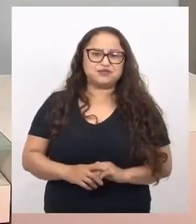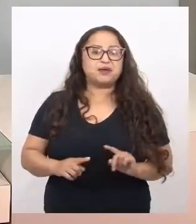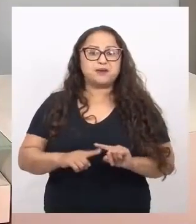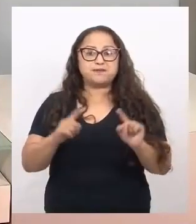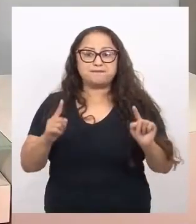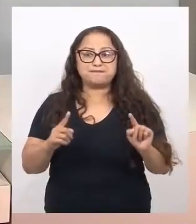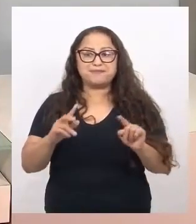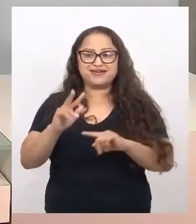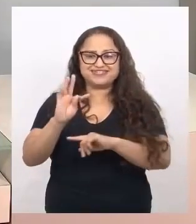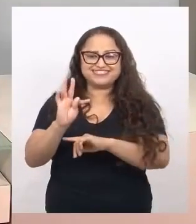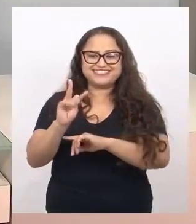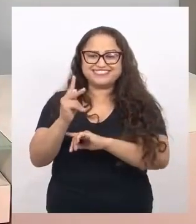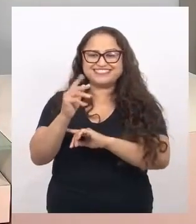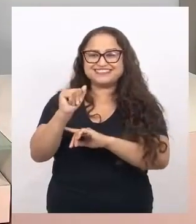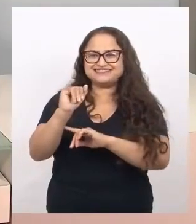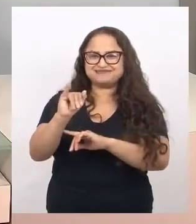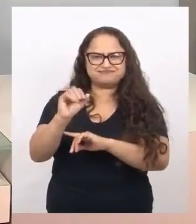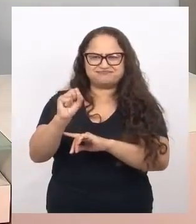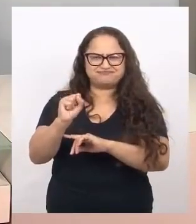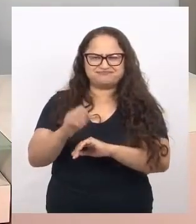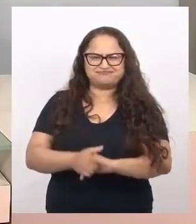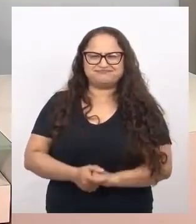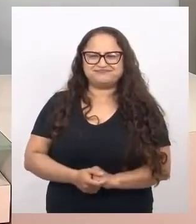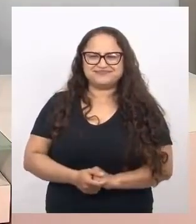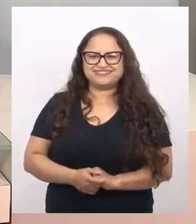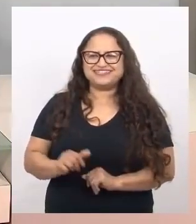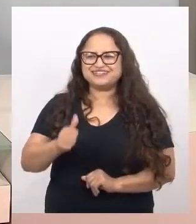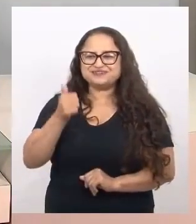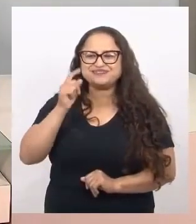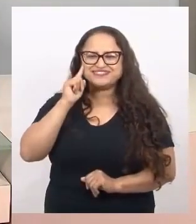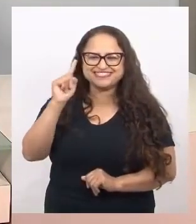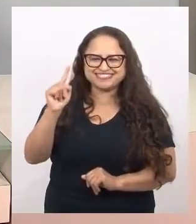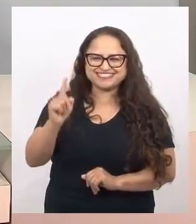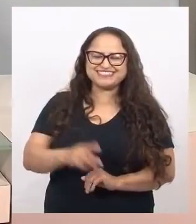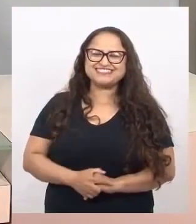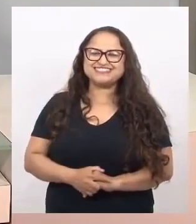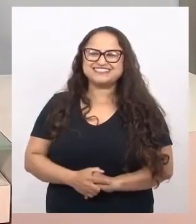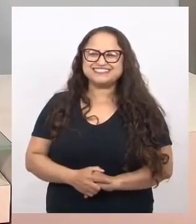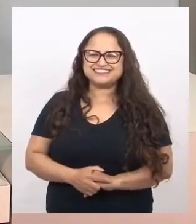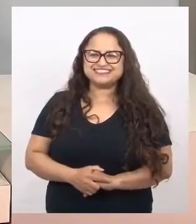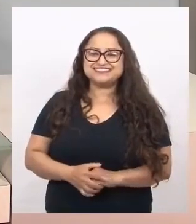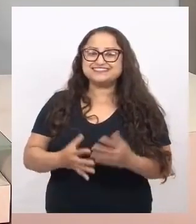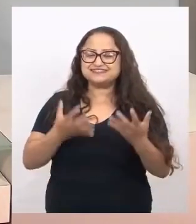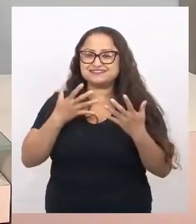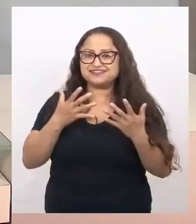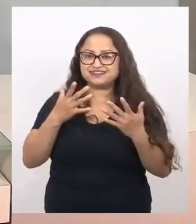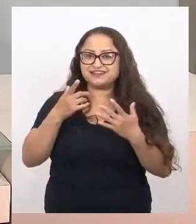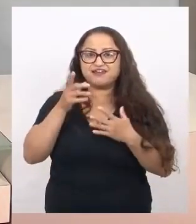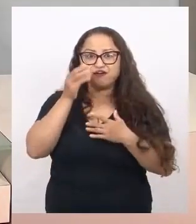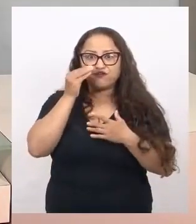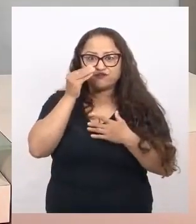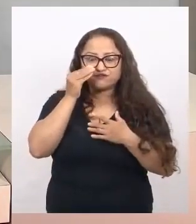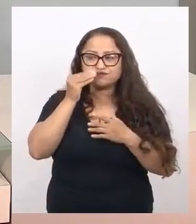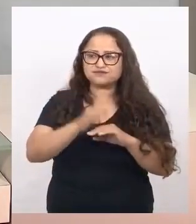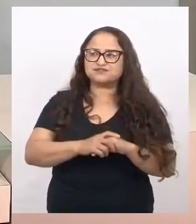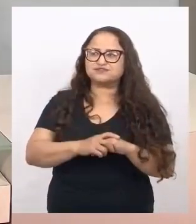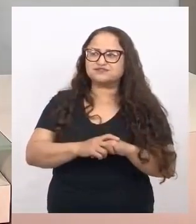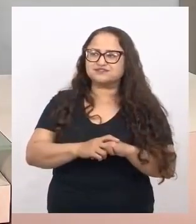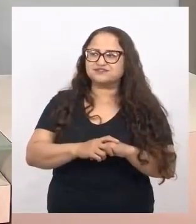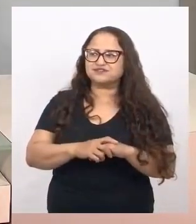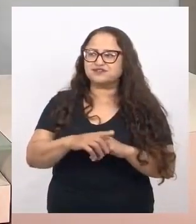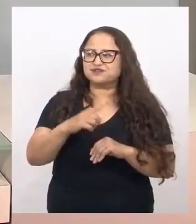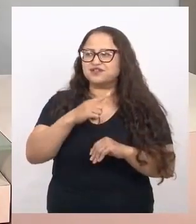de 40 horas. No primeiro dia, no dia 30 ela vai manifestar interesse. A Thaís é uma professora que está super animada com o novo ensino